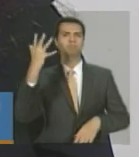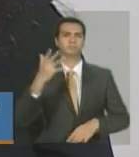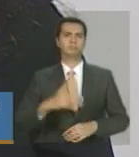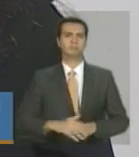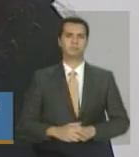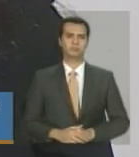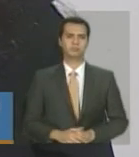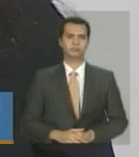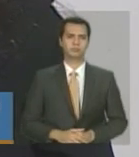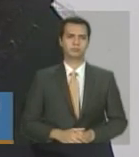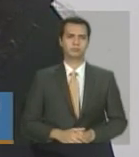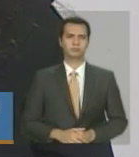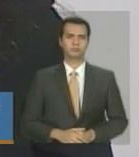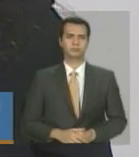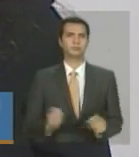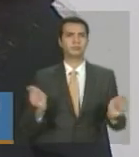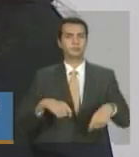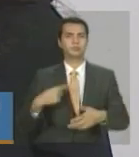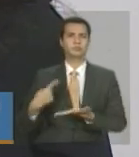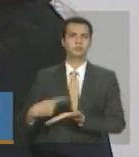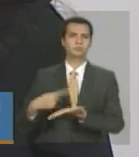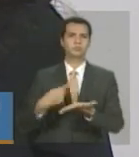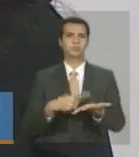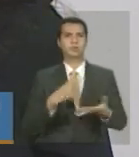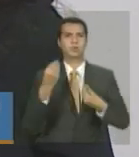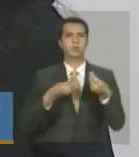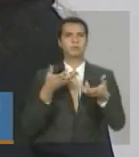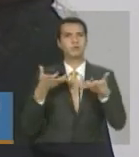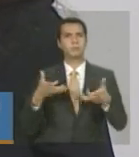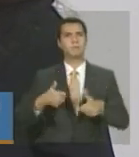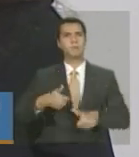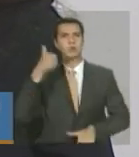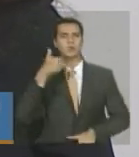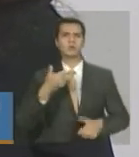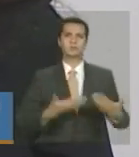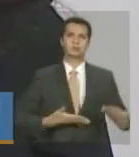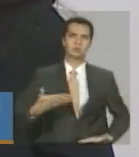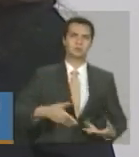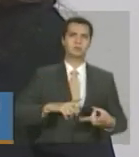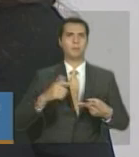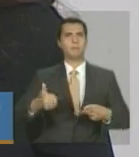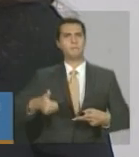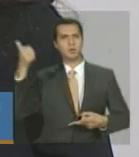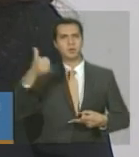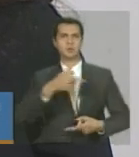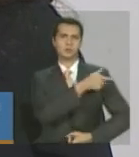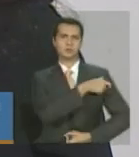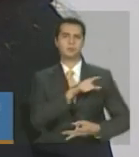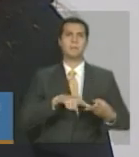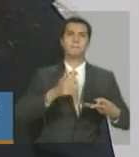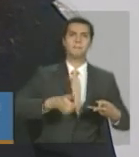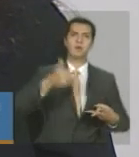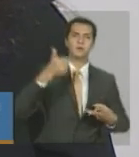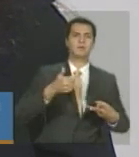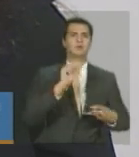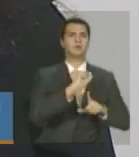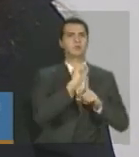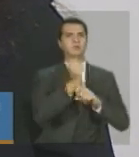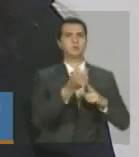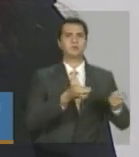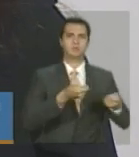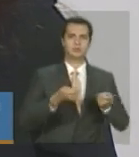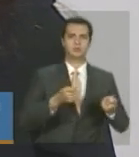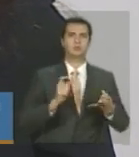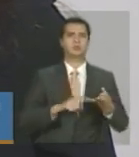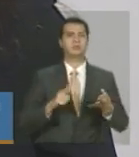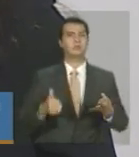sobre pactuações para a melhoria da qualidade do serviço, melhoria da gestão, do controle social, melhoria